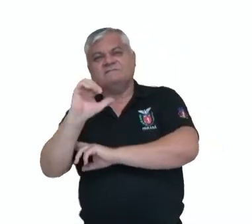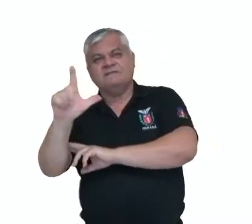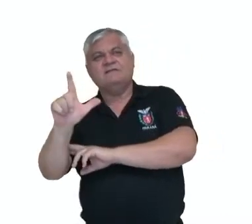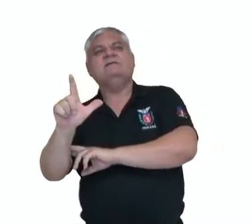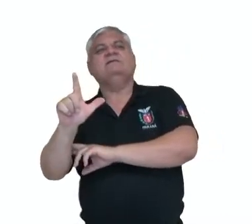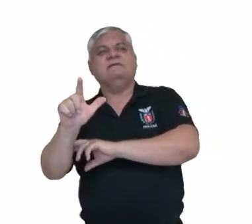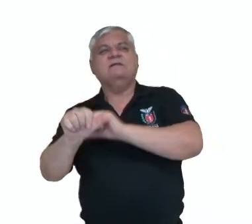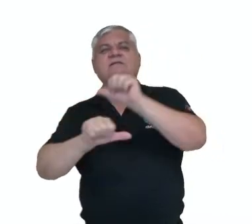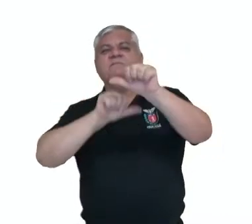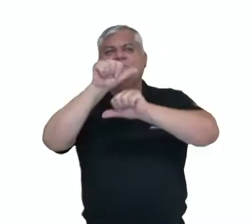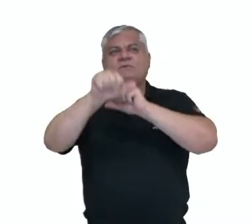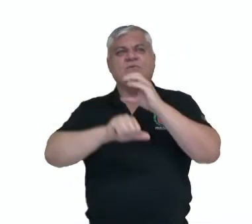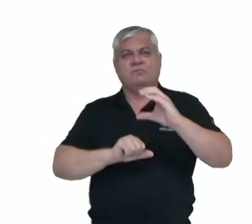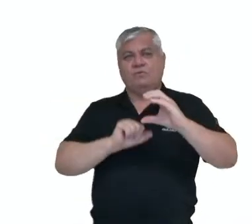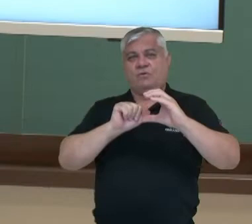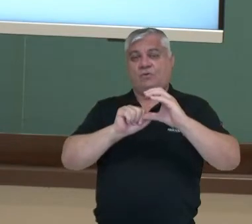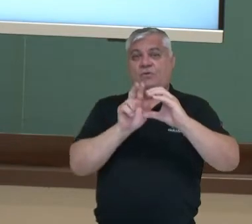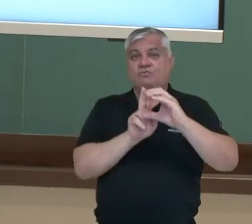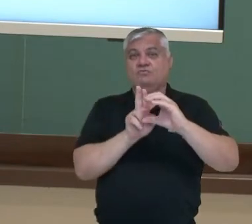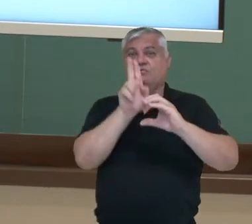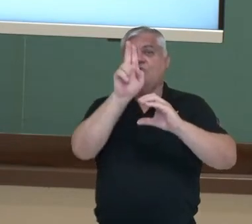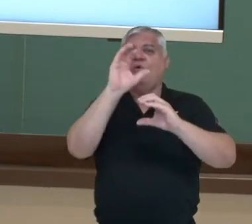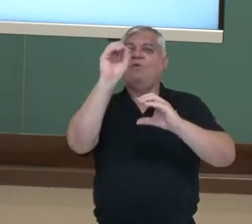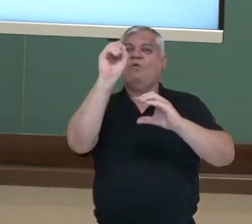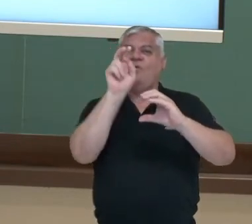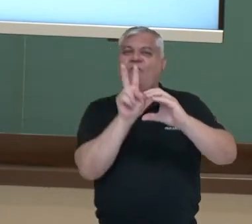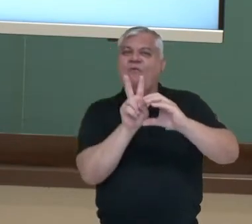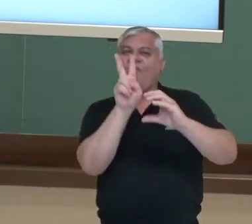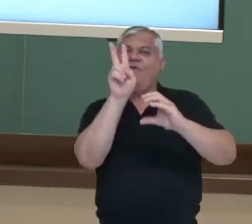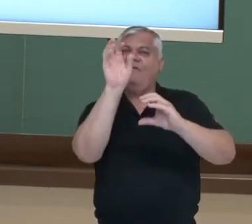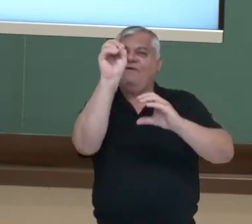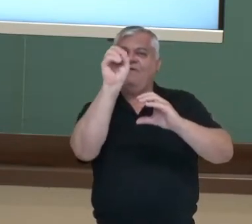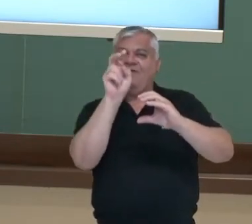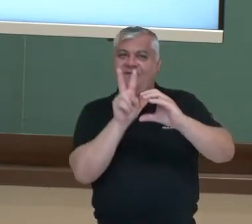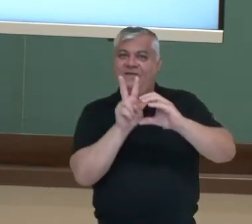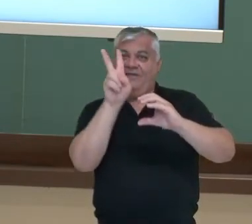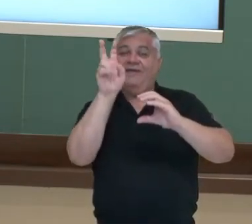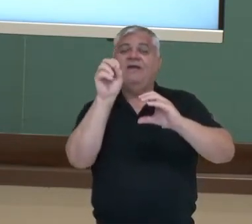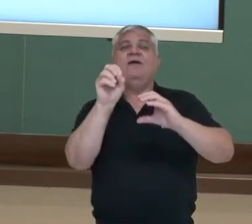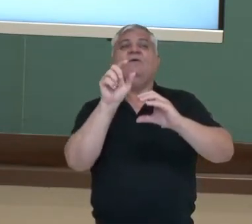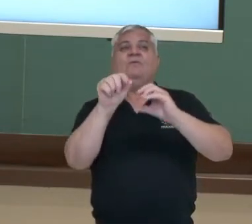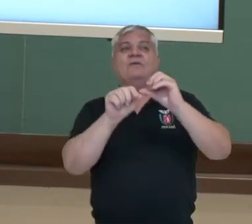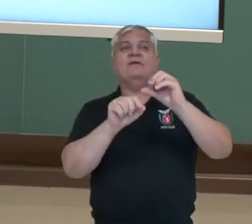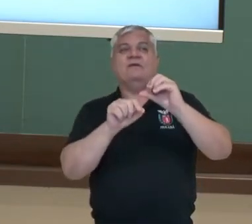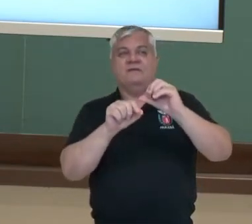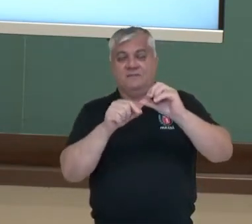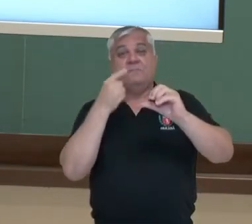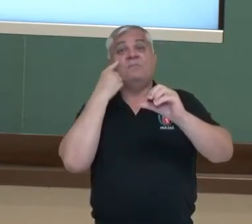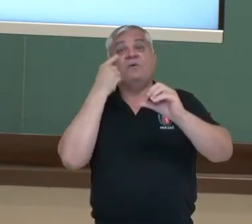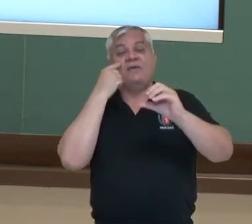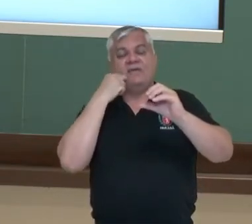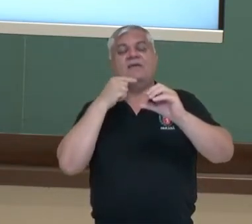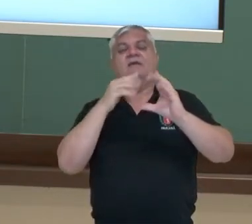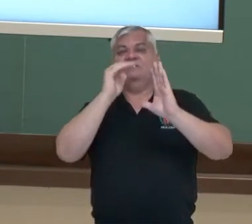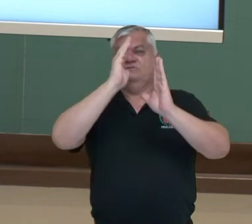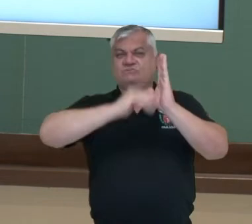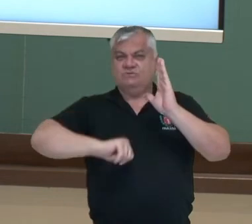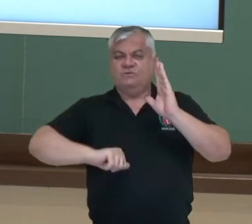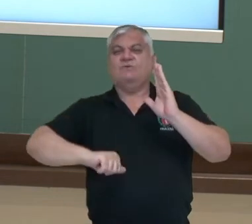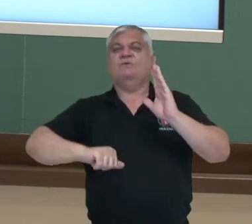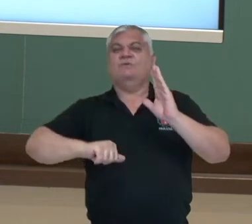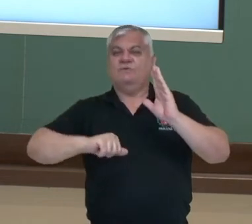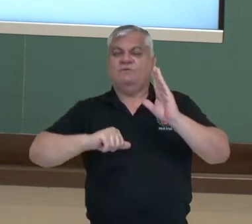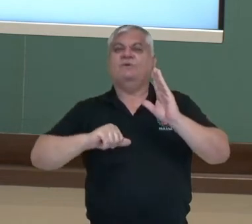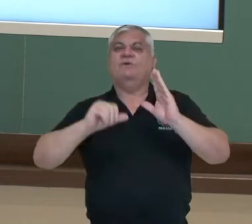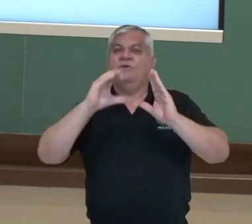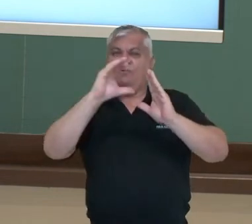hidrogênio, e este carbono com ausência de uma ligação química, exatamente pela retirada, pela saída